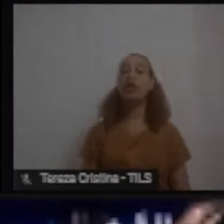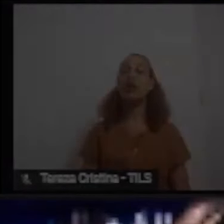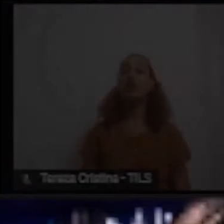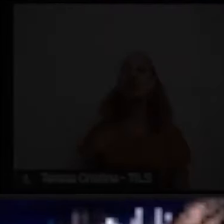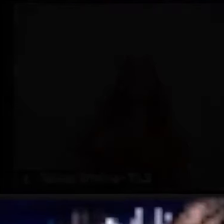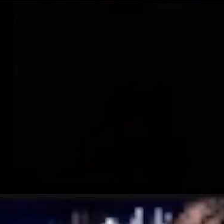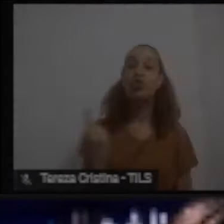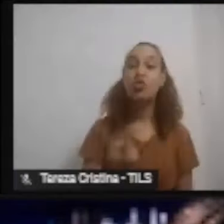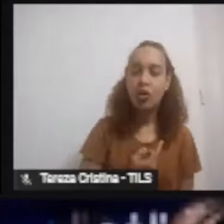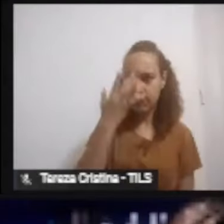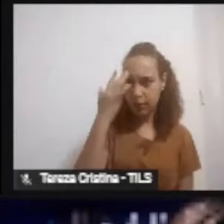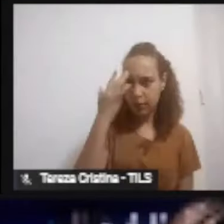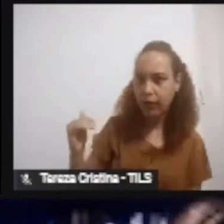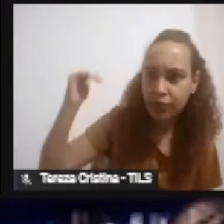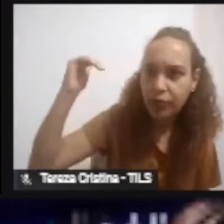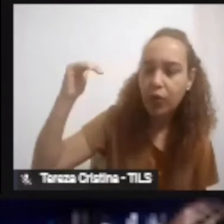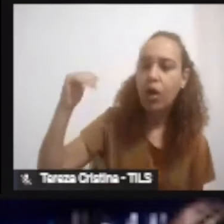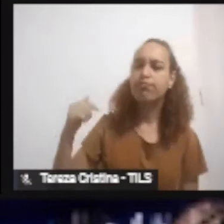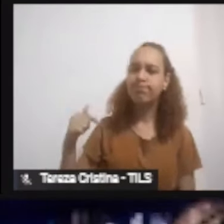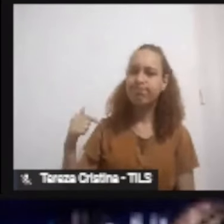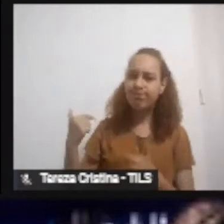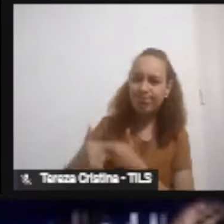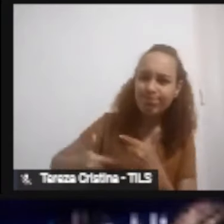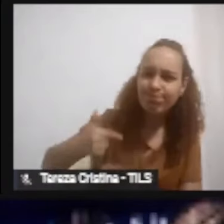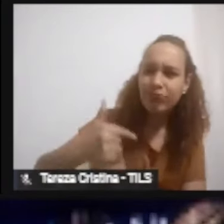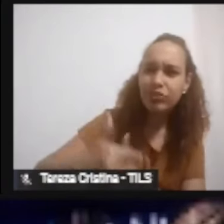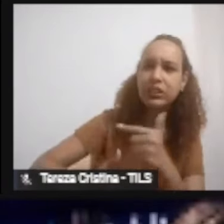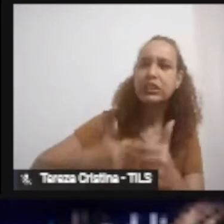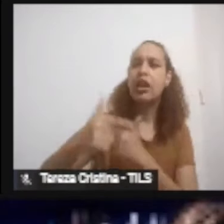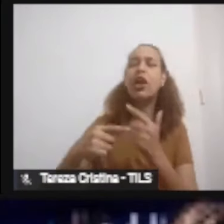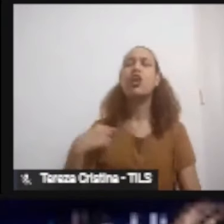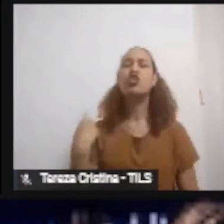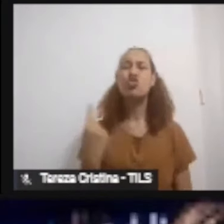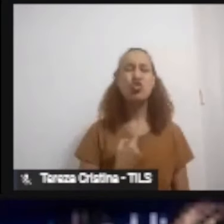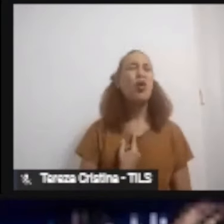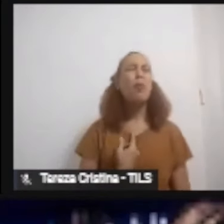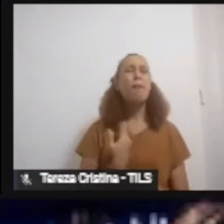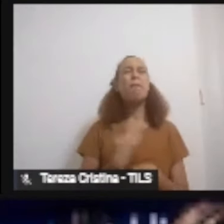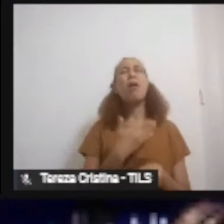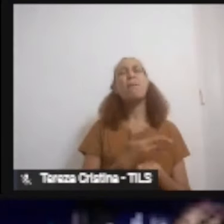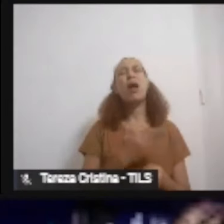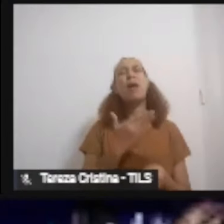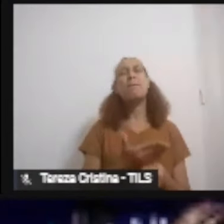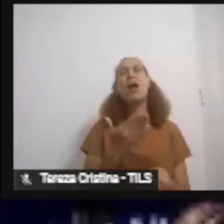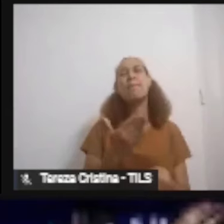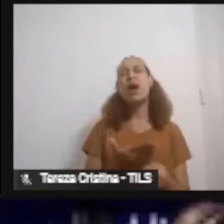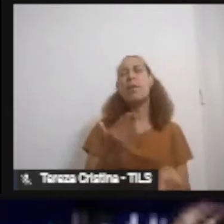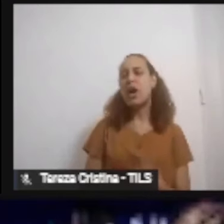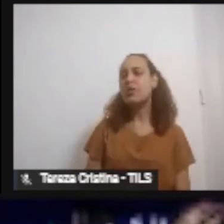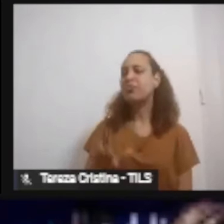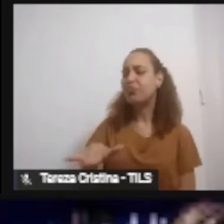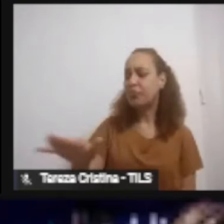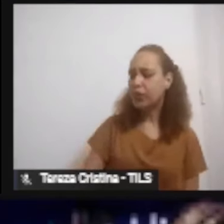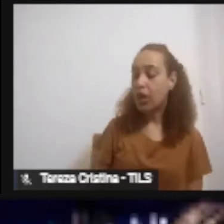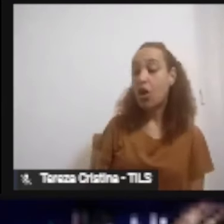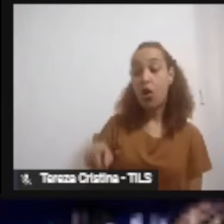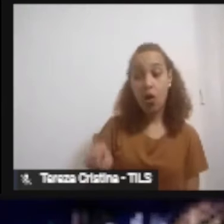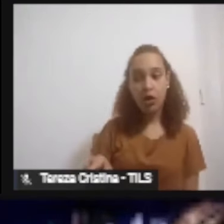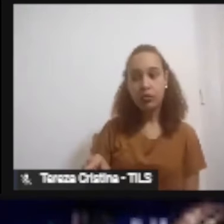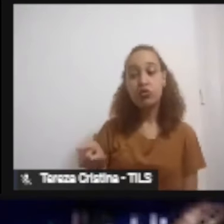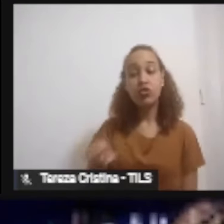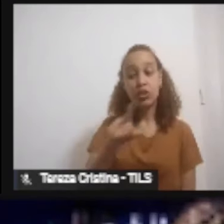enorme desserviço. Porque a gente ficou um tempão falando para a criança assim: se você não tomar banho, eu vou chamar o